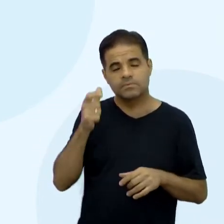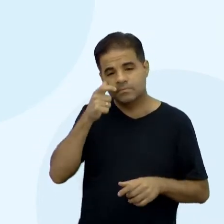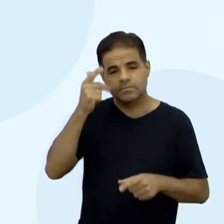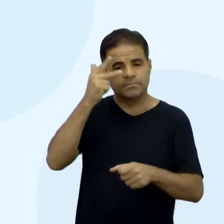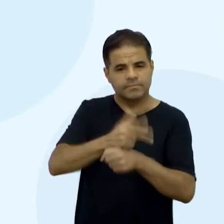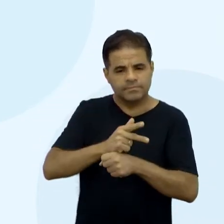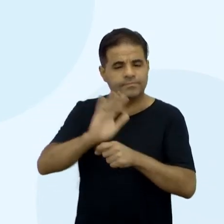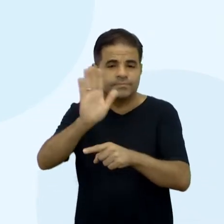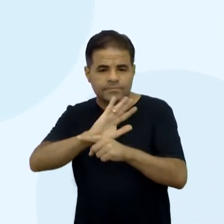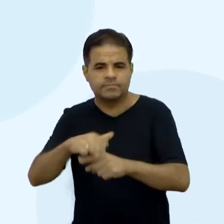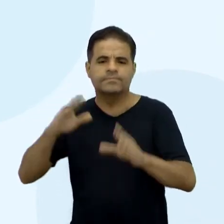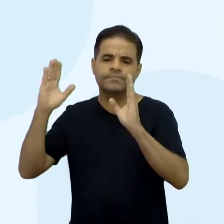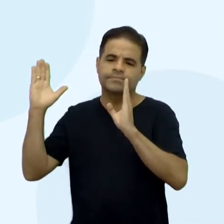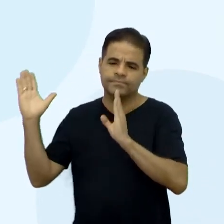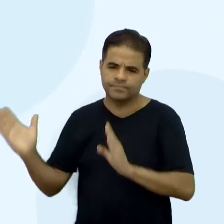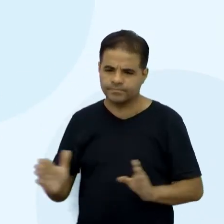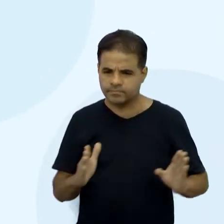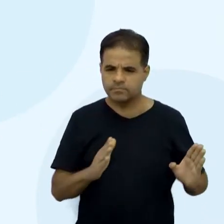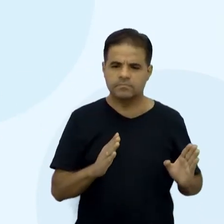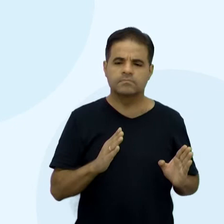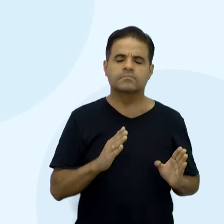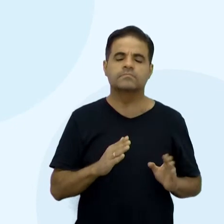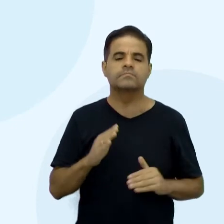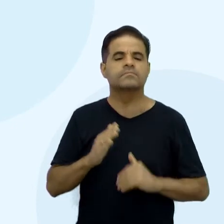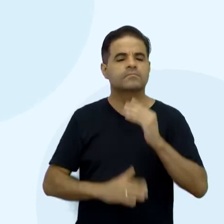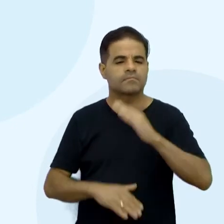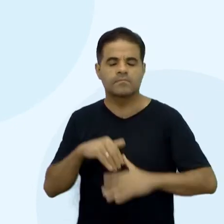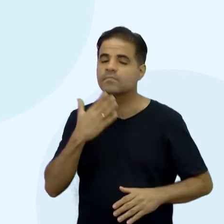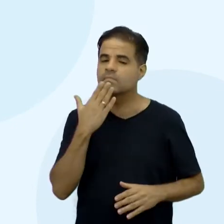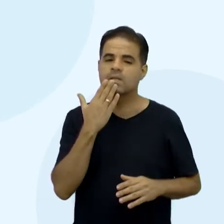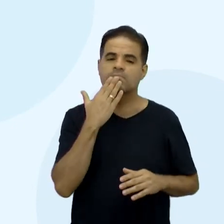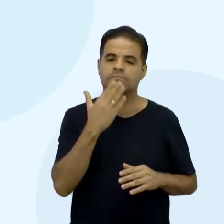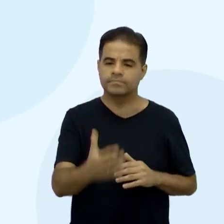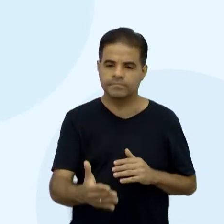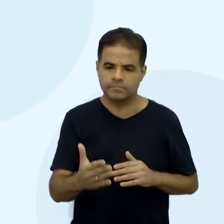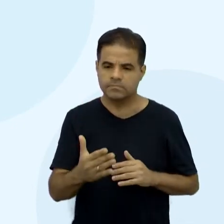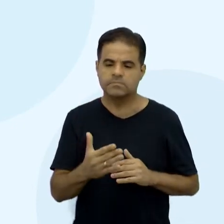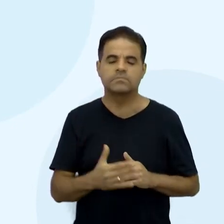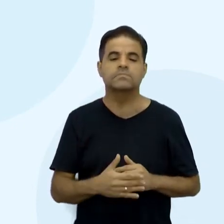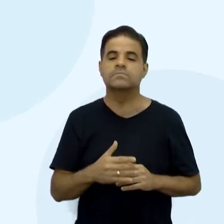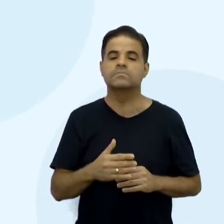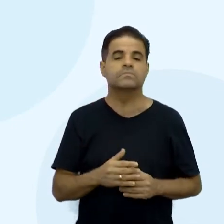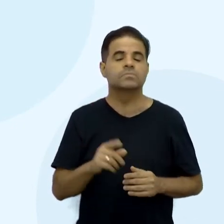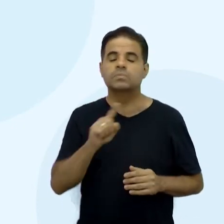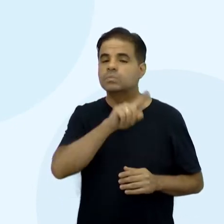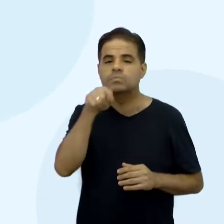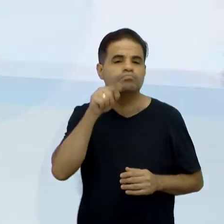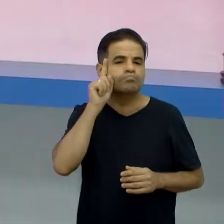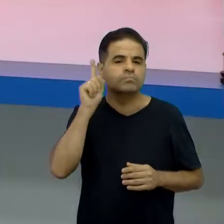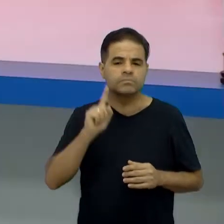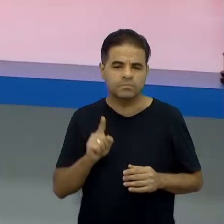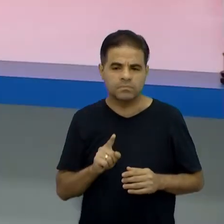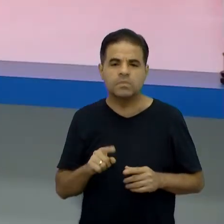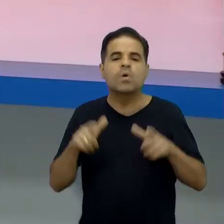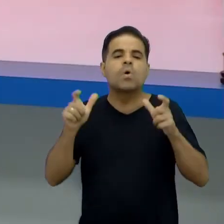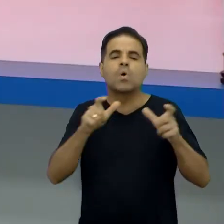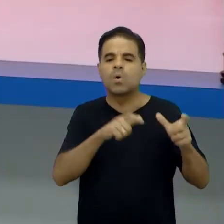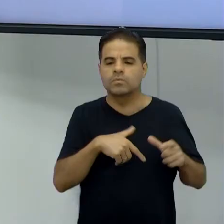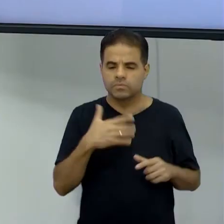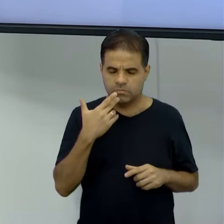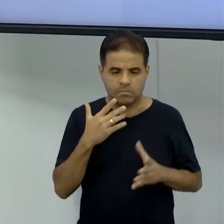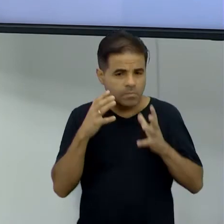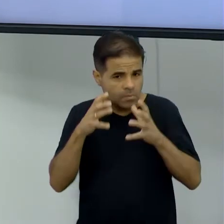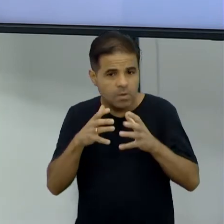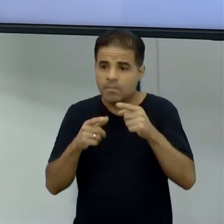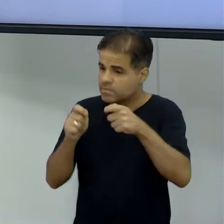vocês, com a mão erguida, pedindo a bola. E sem noção de onde a bola estava. Mas